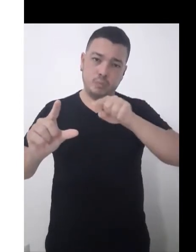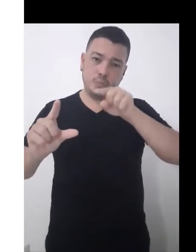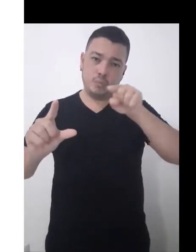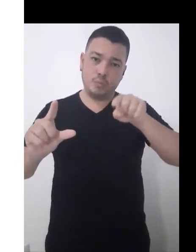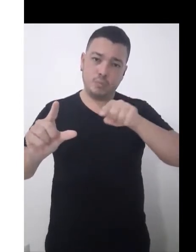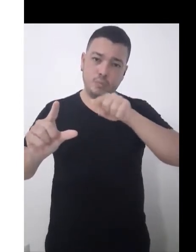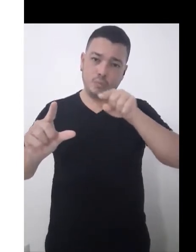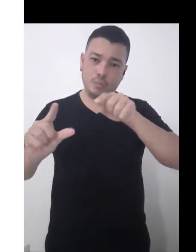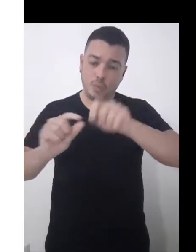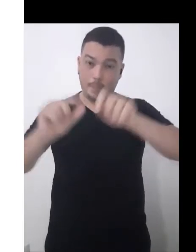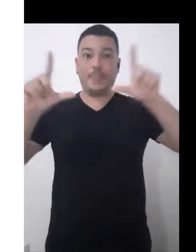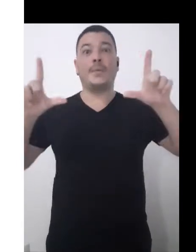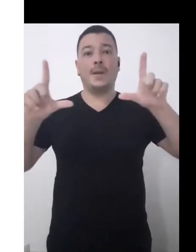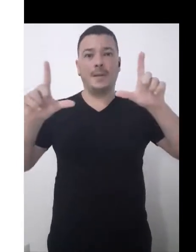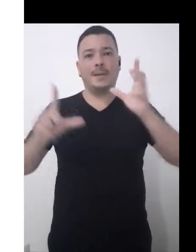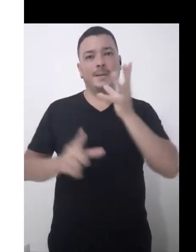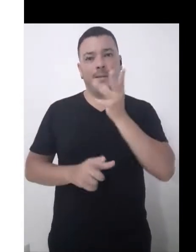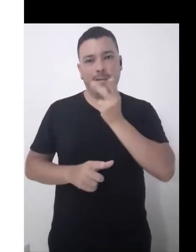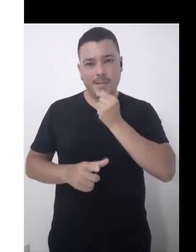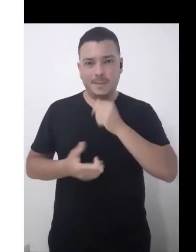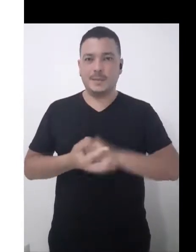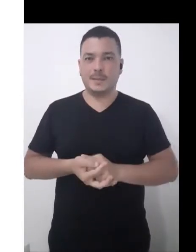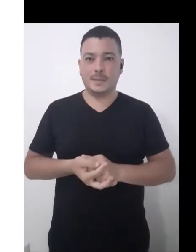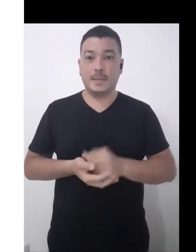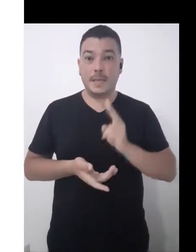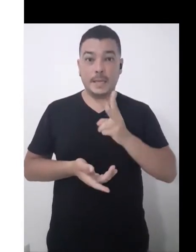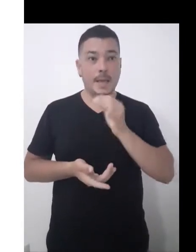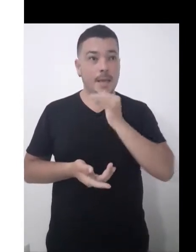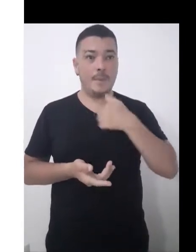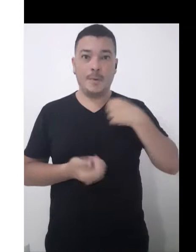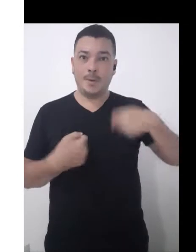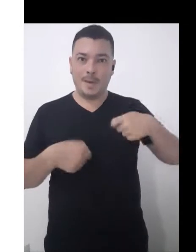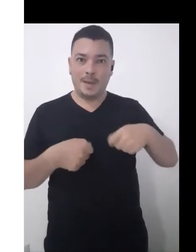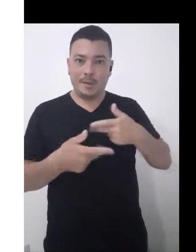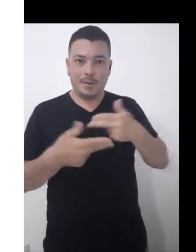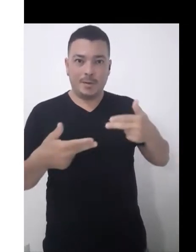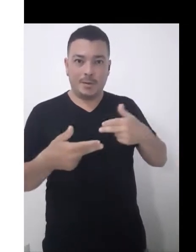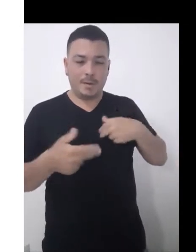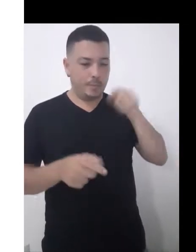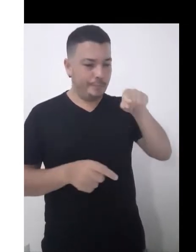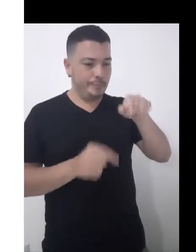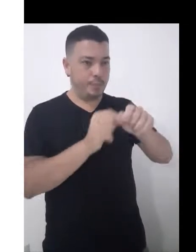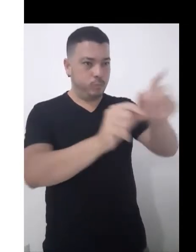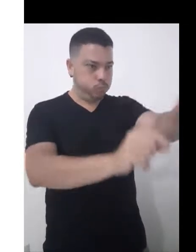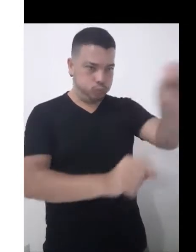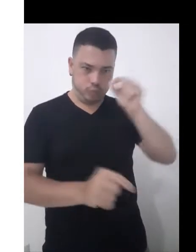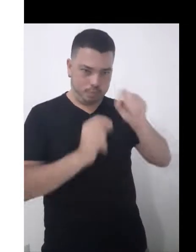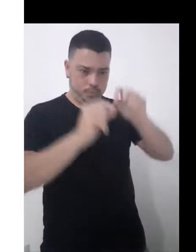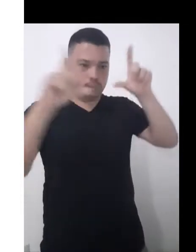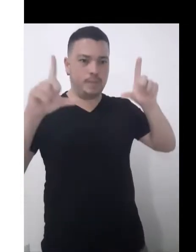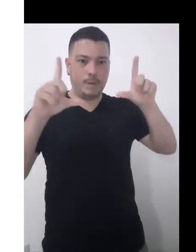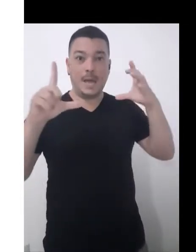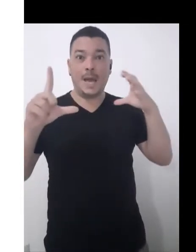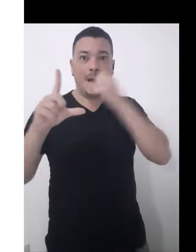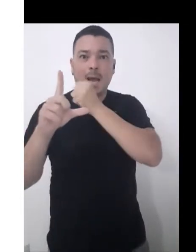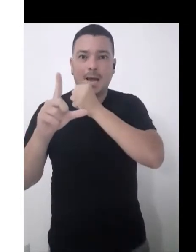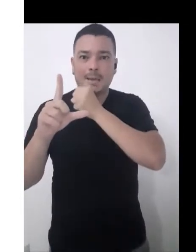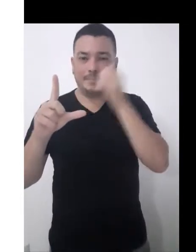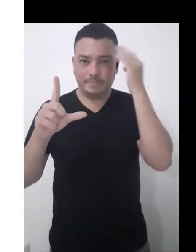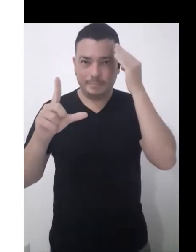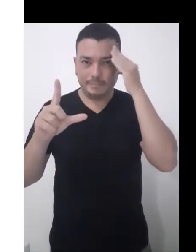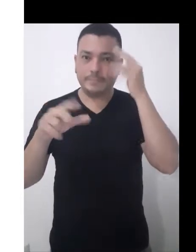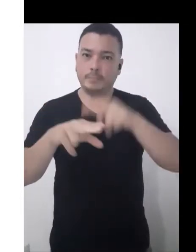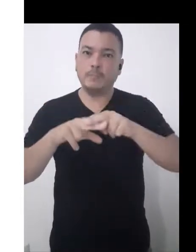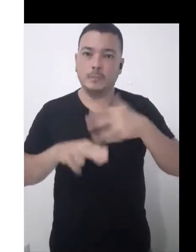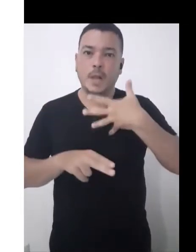Consigo guardar lá milhões de livros. E sempre que eu preciso de um livro, ele já aparece para mim. Né? Não passa de mágica, ele já cai da prateleira lá